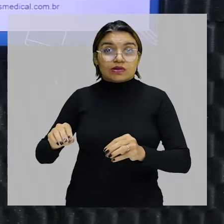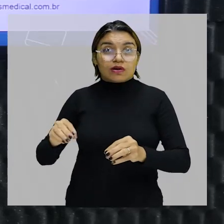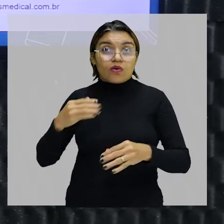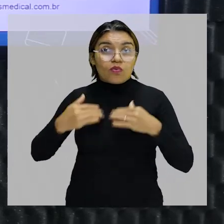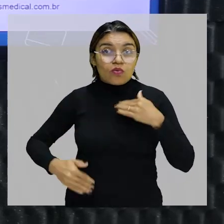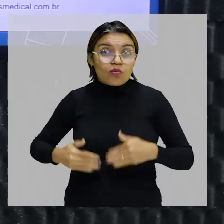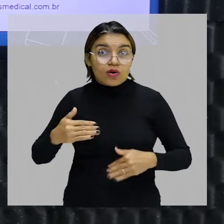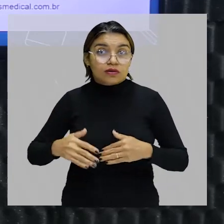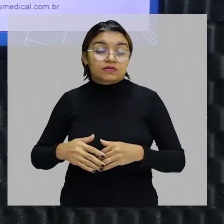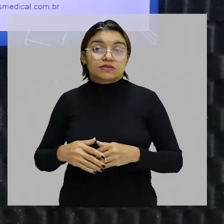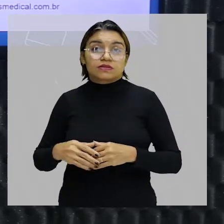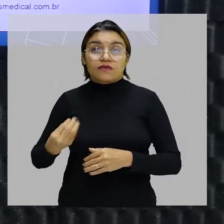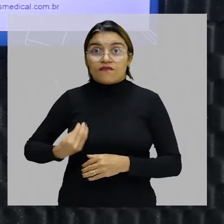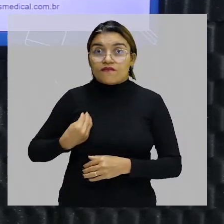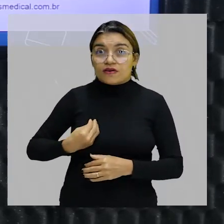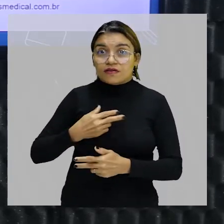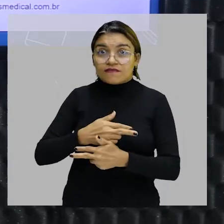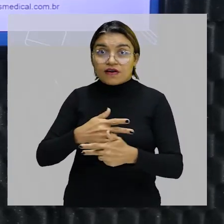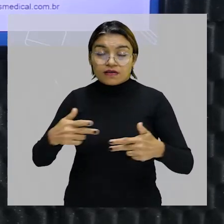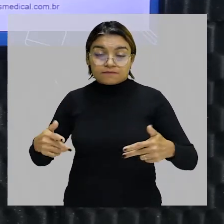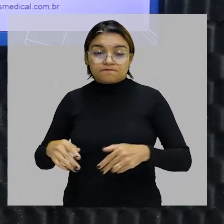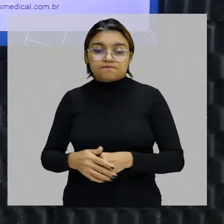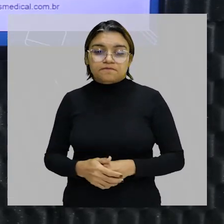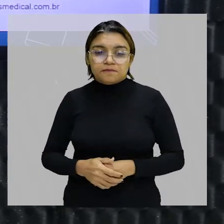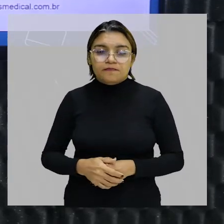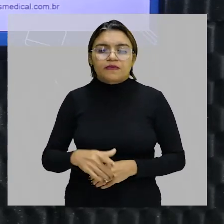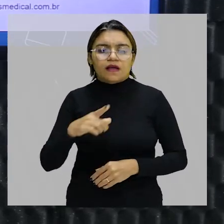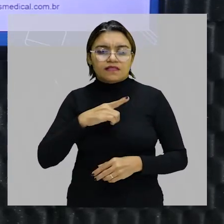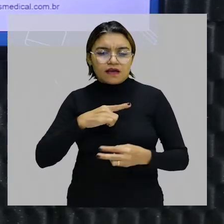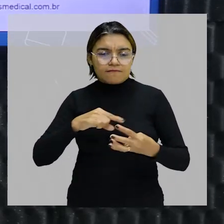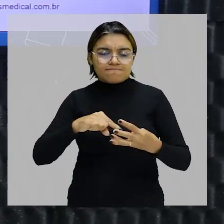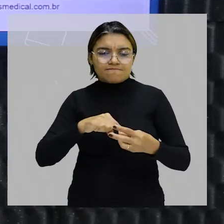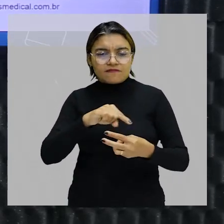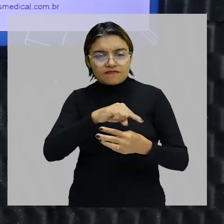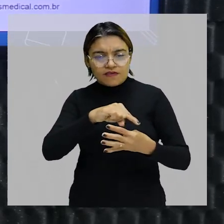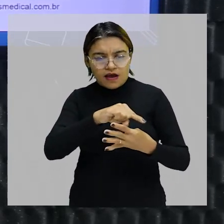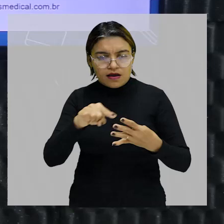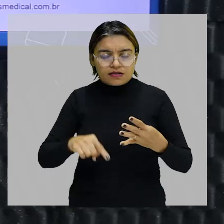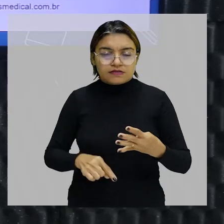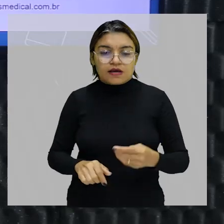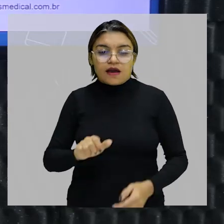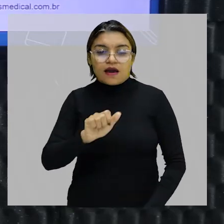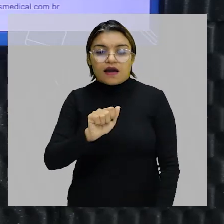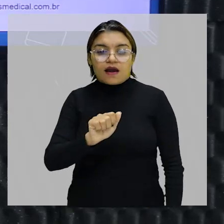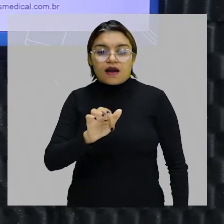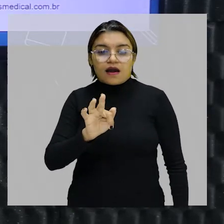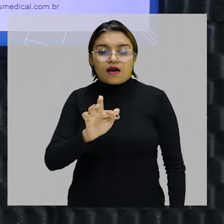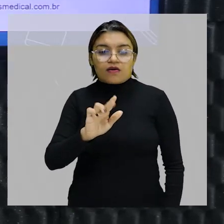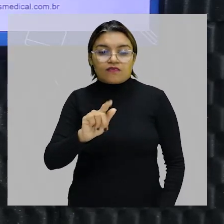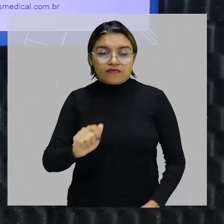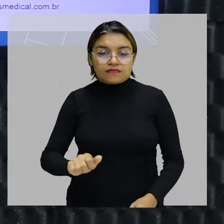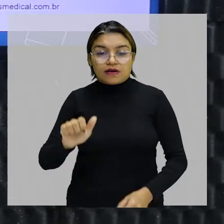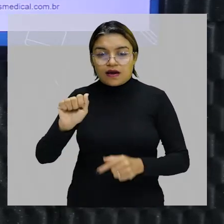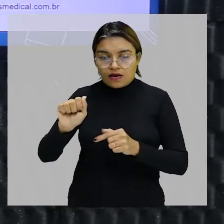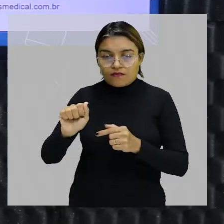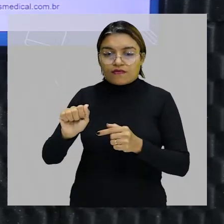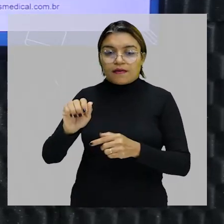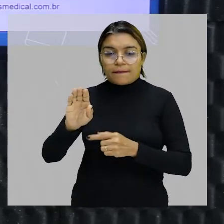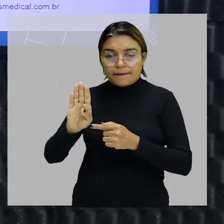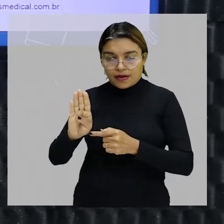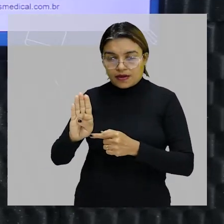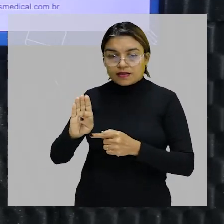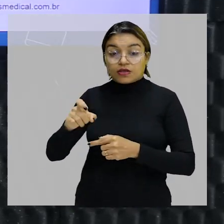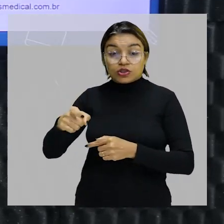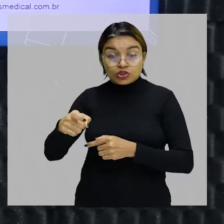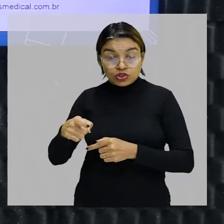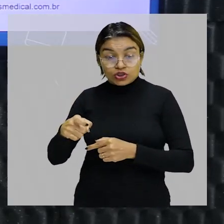nós estamos suscetíveis? Nós temos a radiação do tipo alfa, beta, os raios X